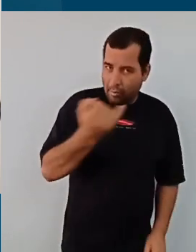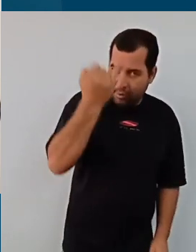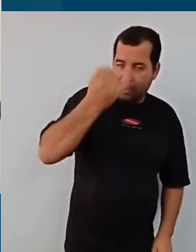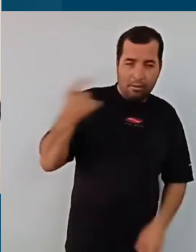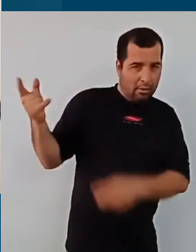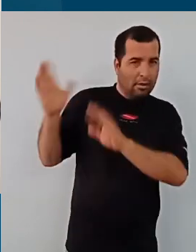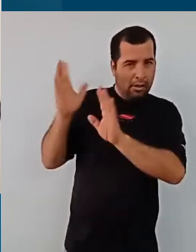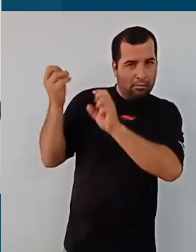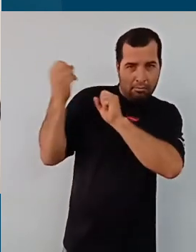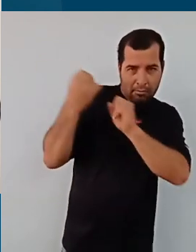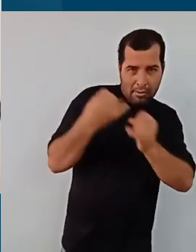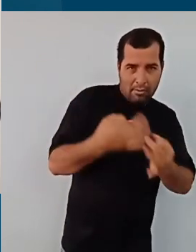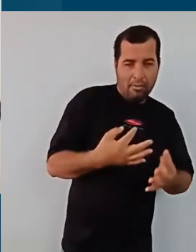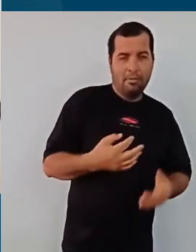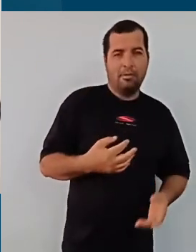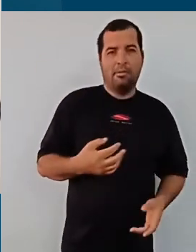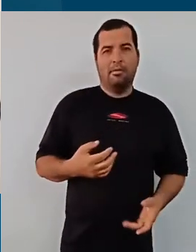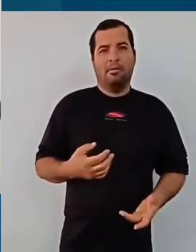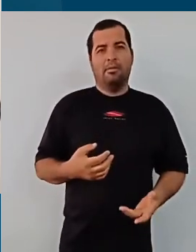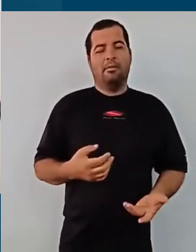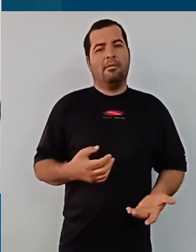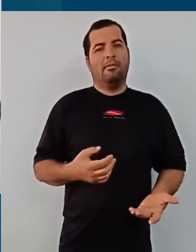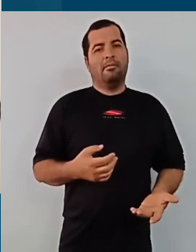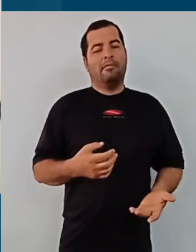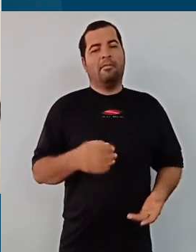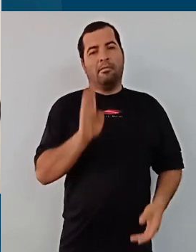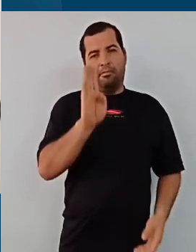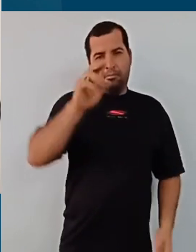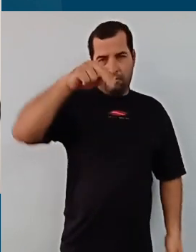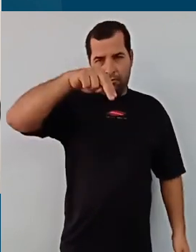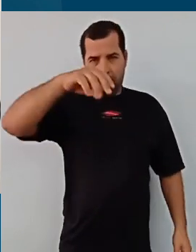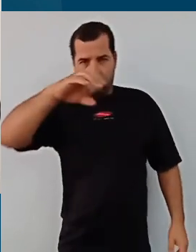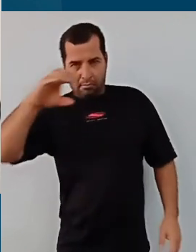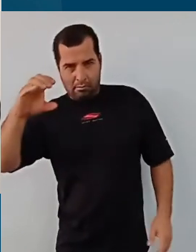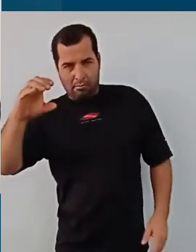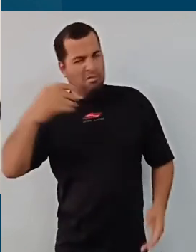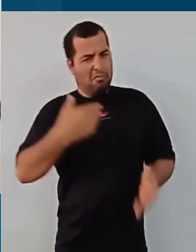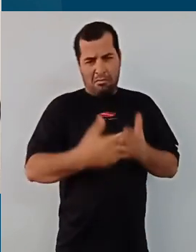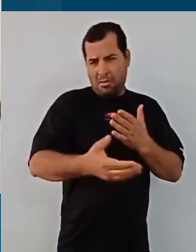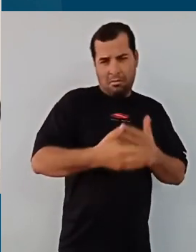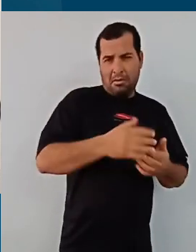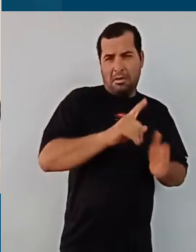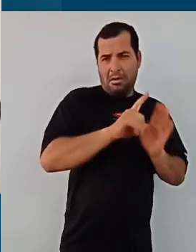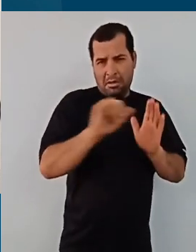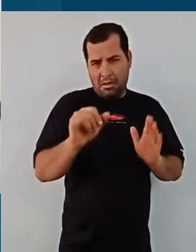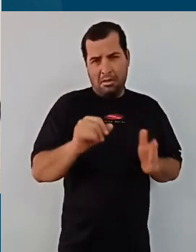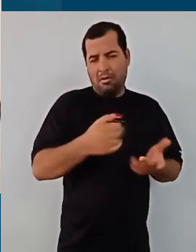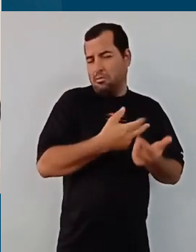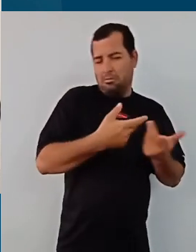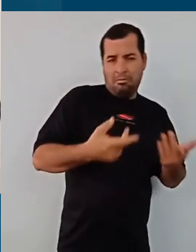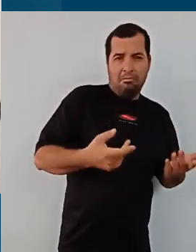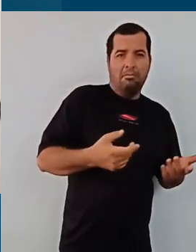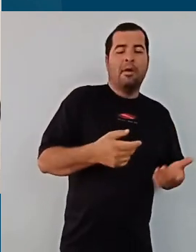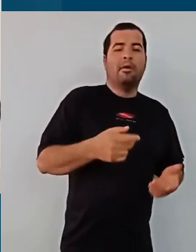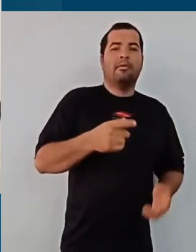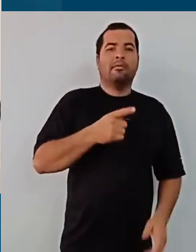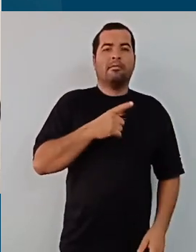tratou, é que, apesar do fato da base, e qualquer leitor do documento da base está